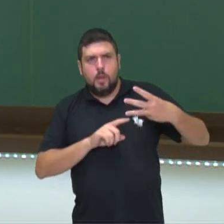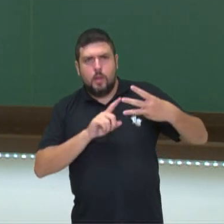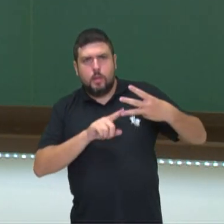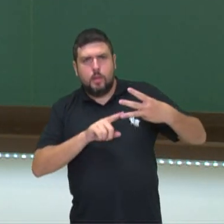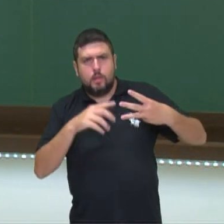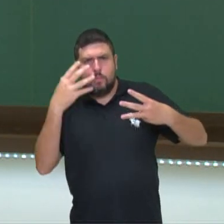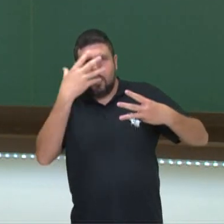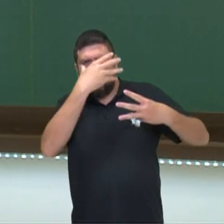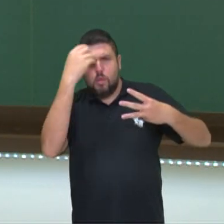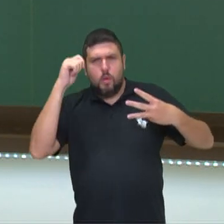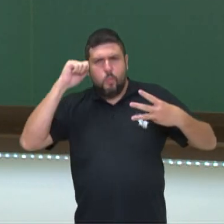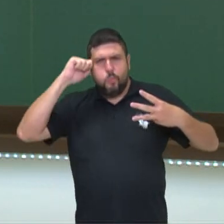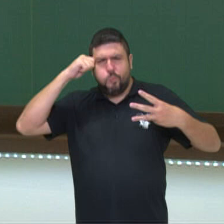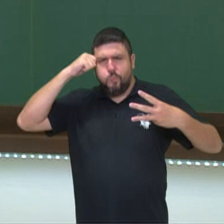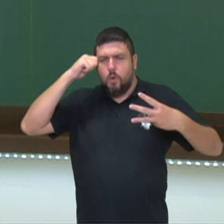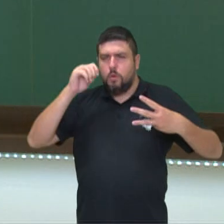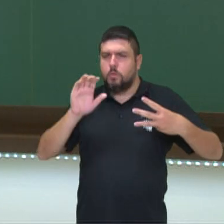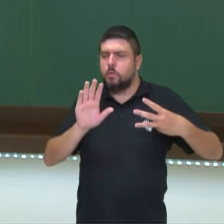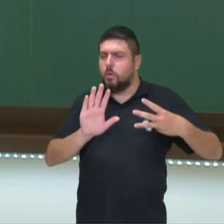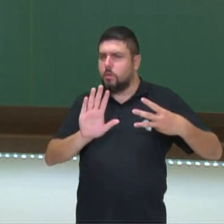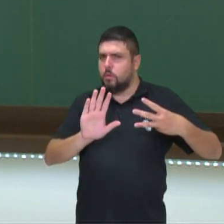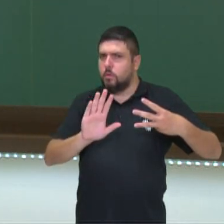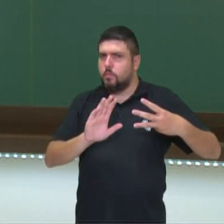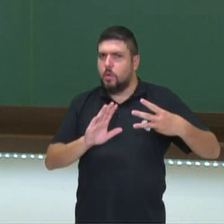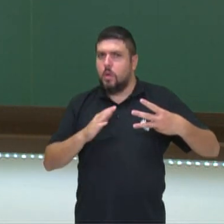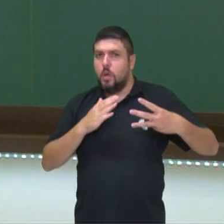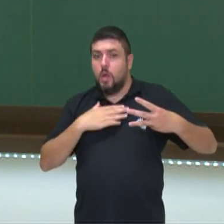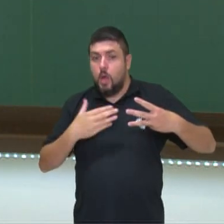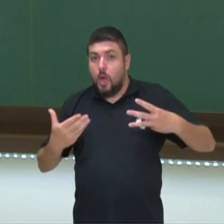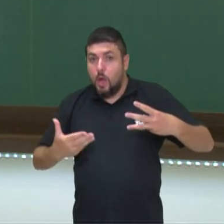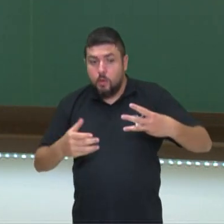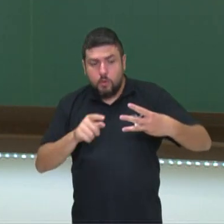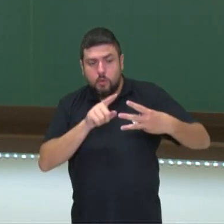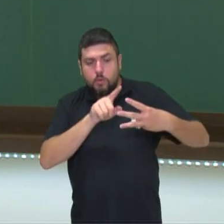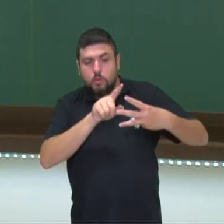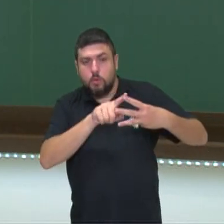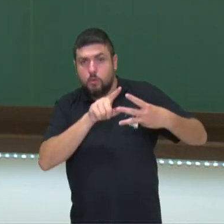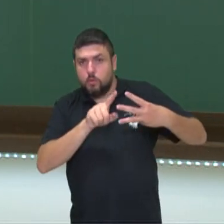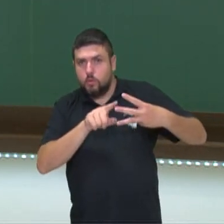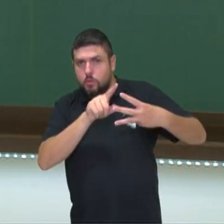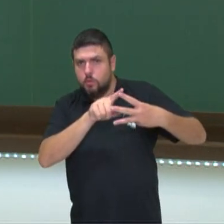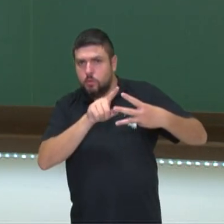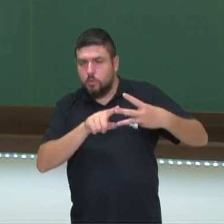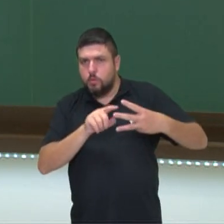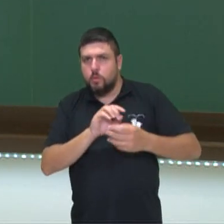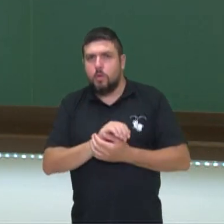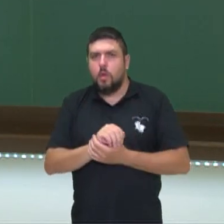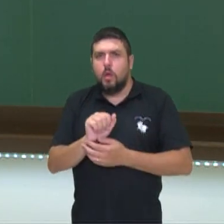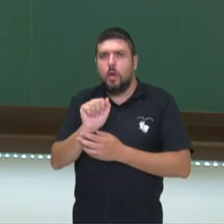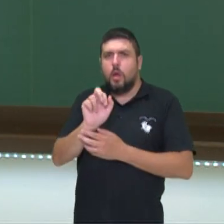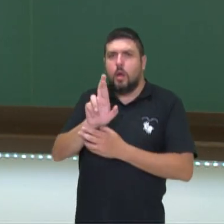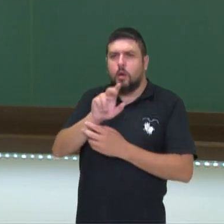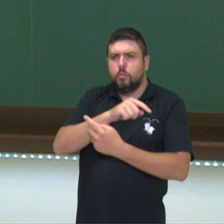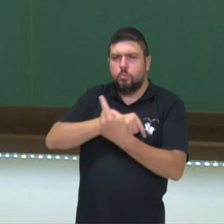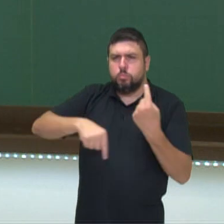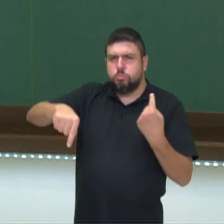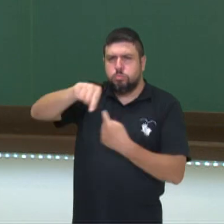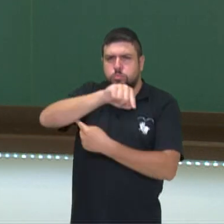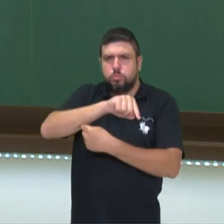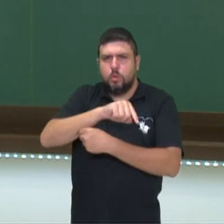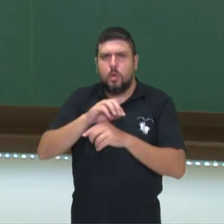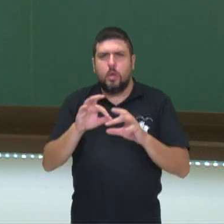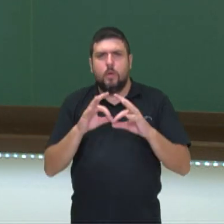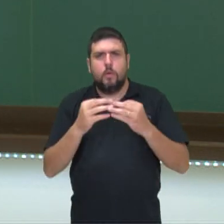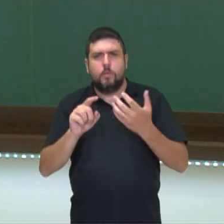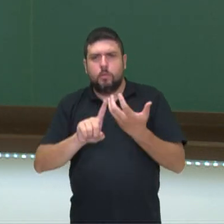no último tópico? Não, nós vamos trabalhar esses dois, circulação de ar e isolamento dos